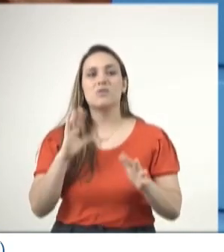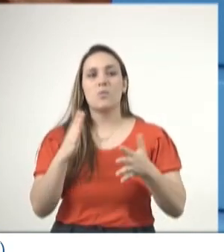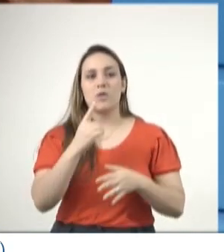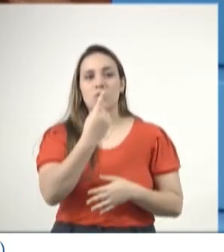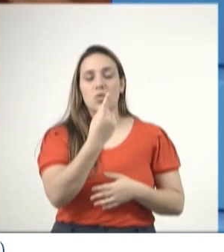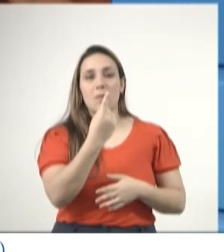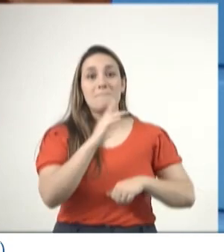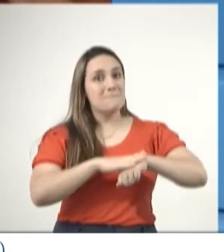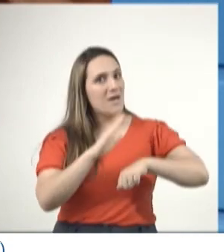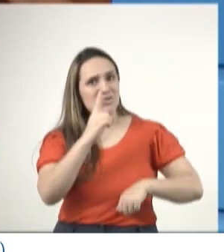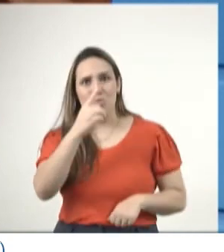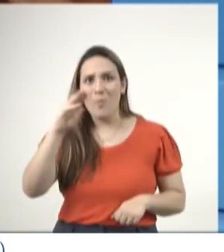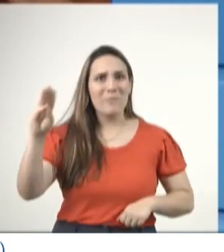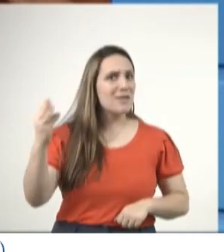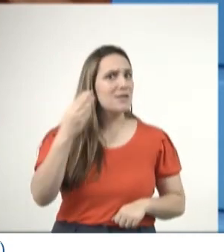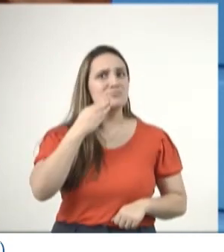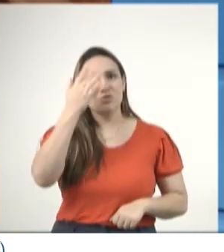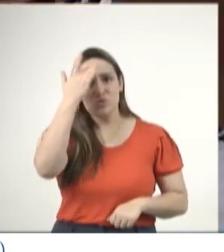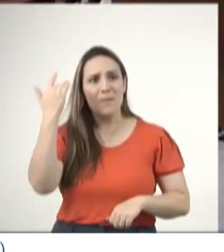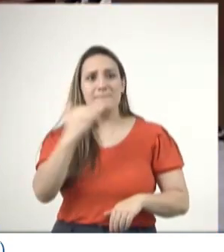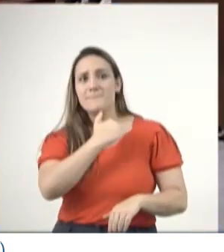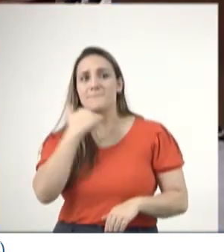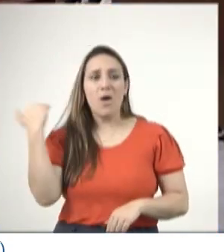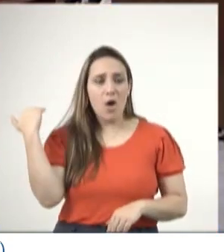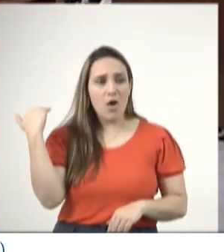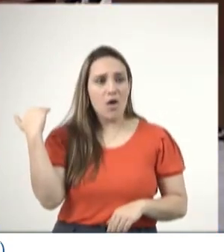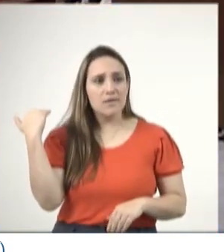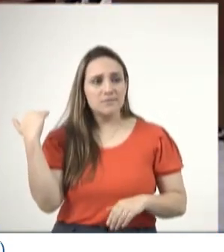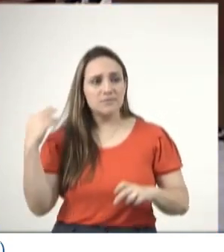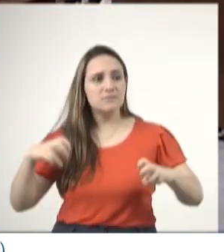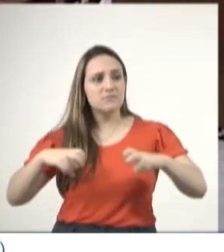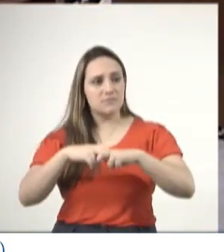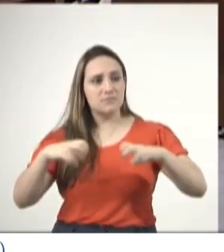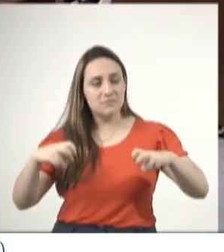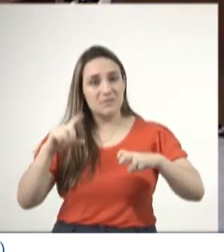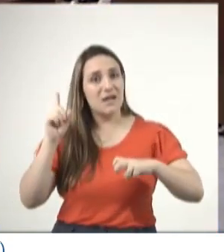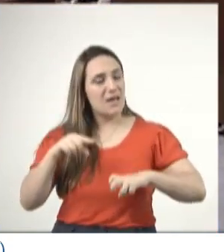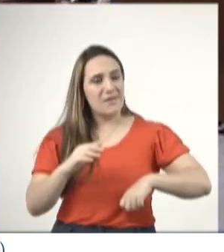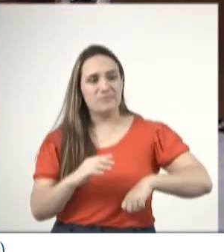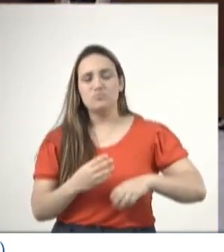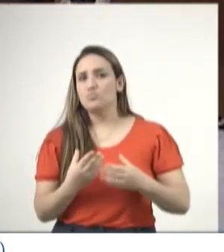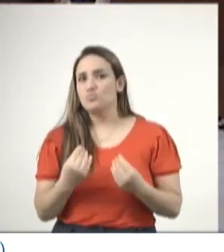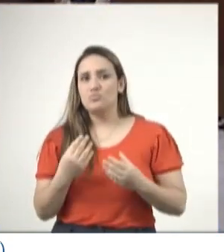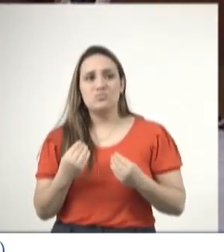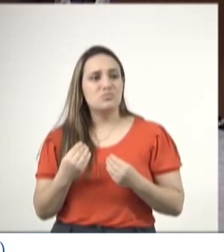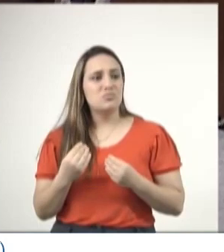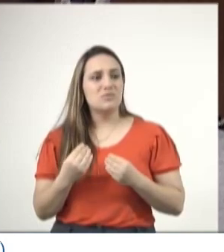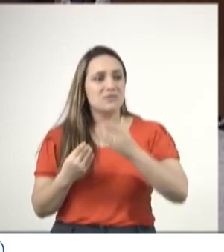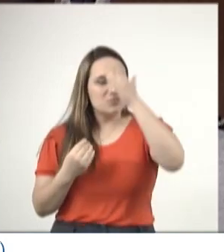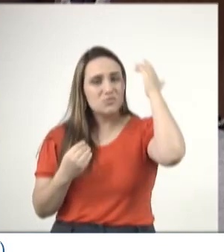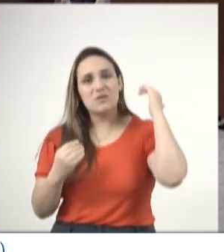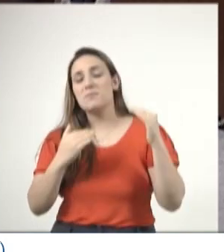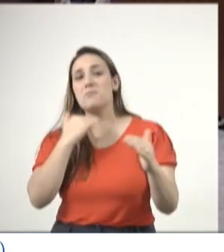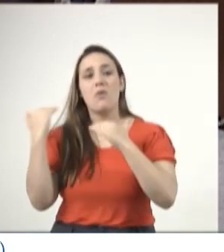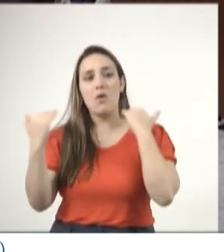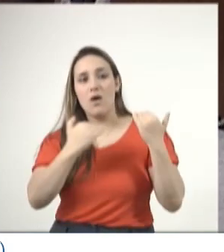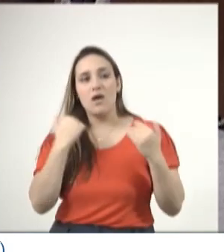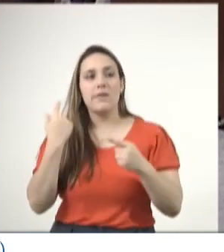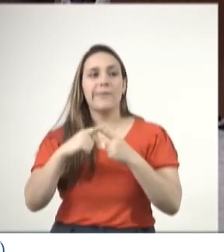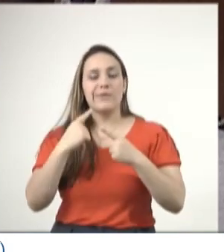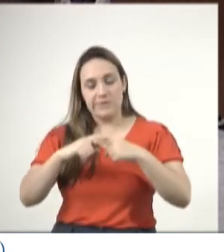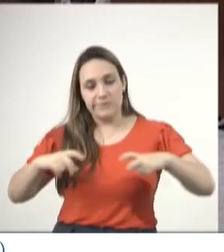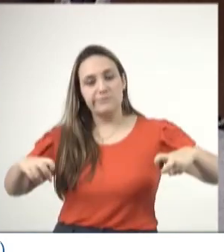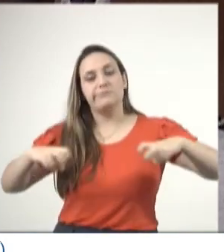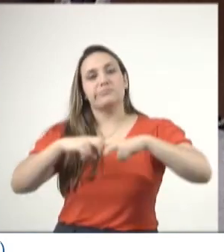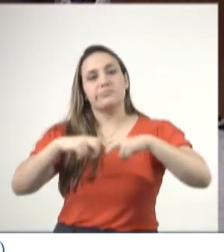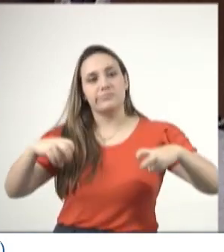por acidente de trânsito todos os anos. É mais do que uma Campo Grande que vai embora todos os anos por acidente de trânsito no mundo